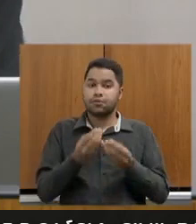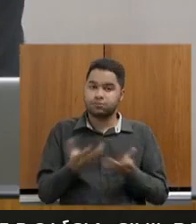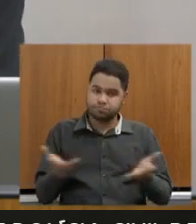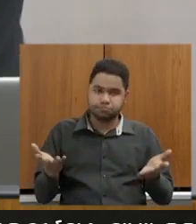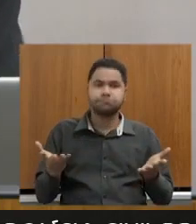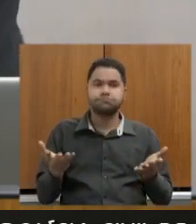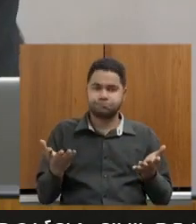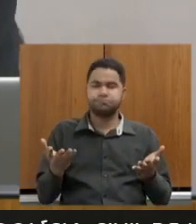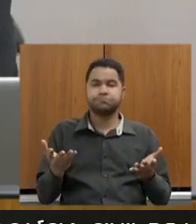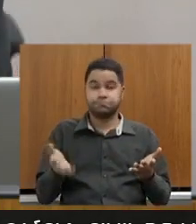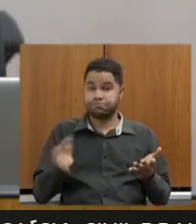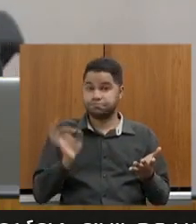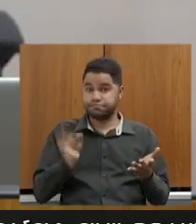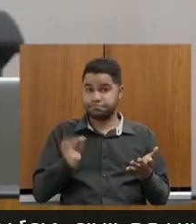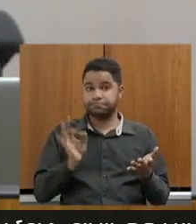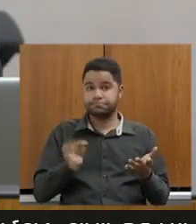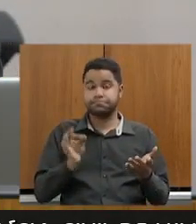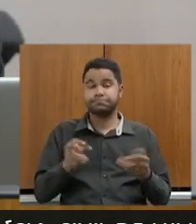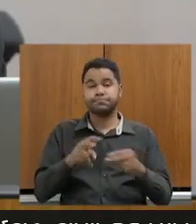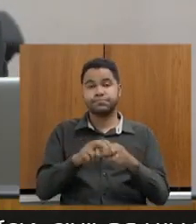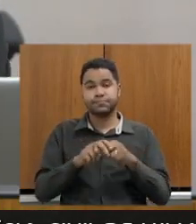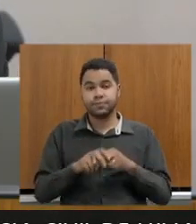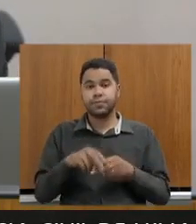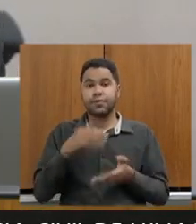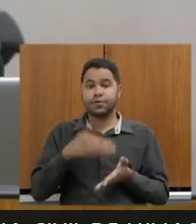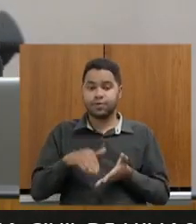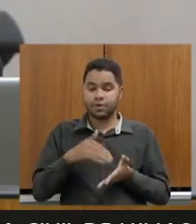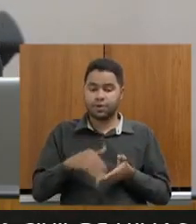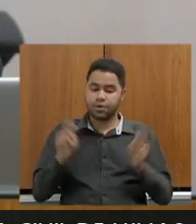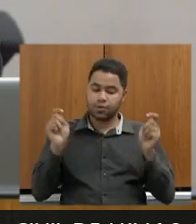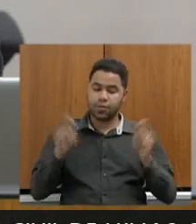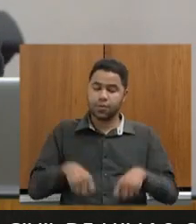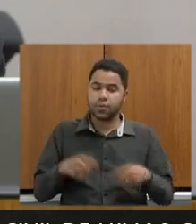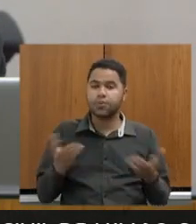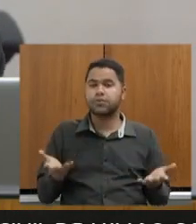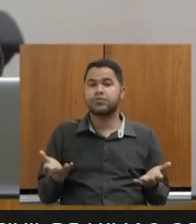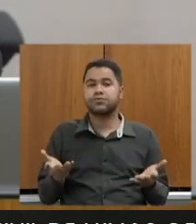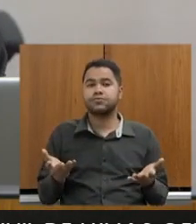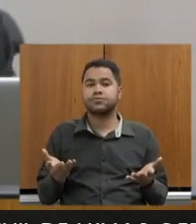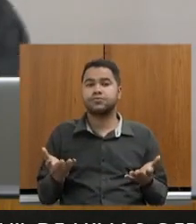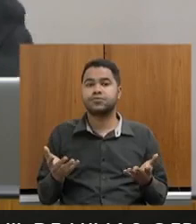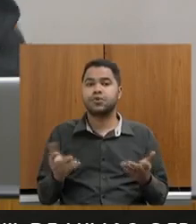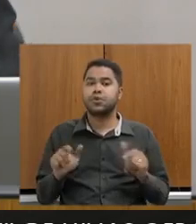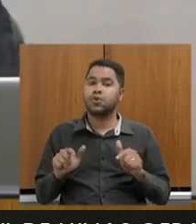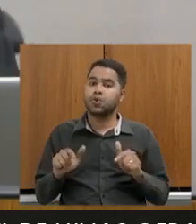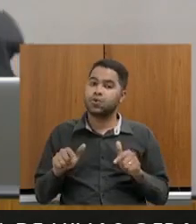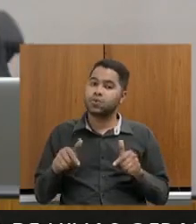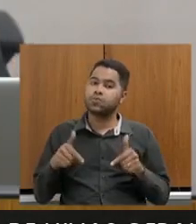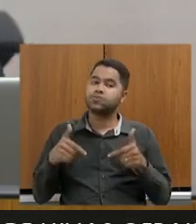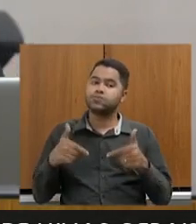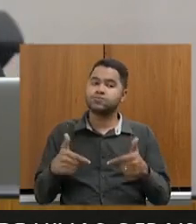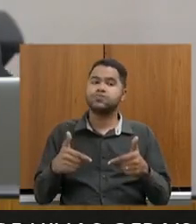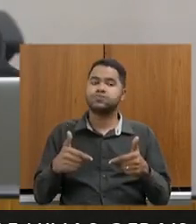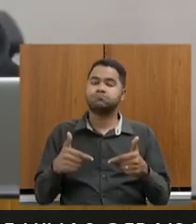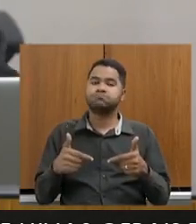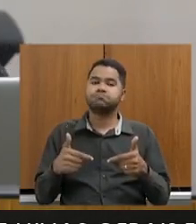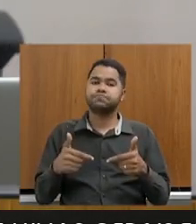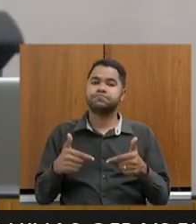promover esse encontro né pelo fato do secretário poder ser um é um ator é